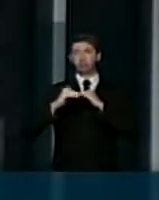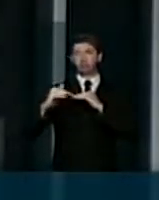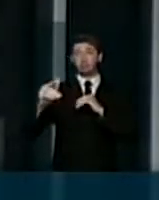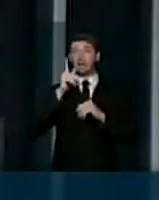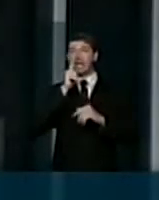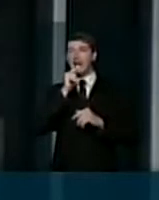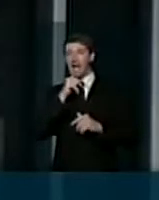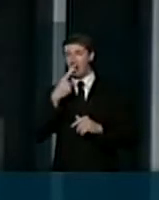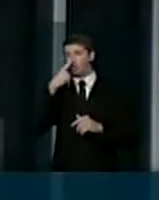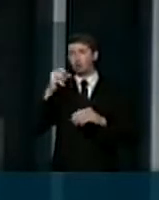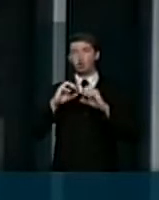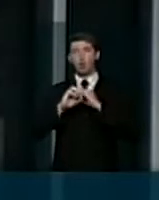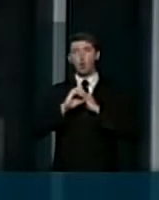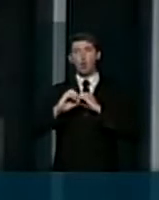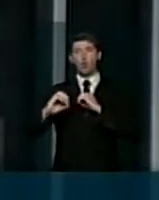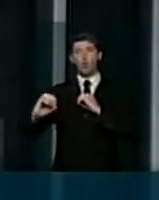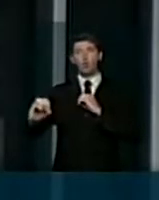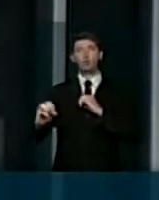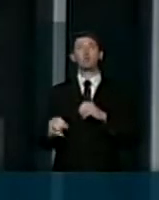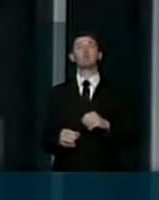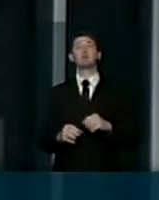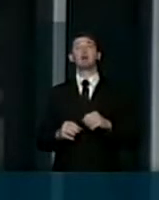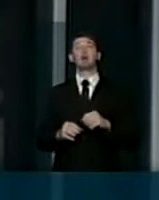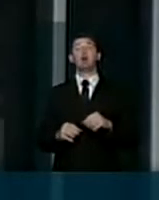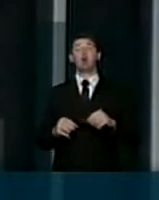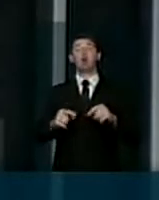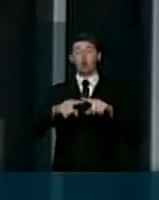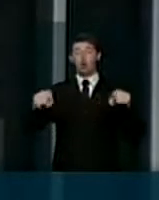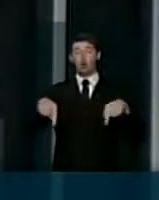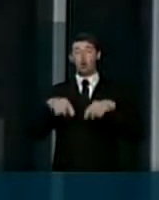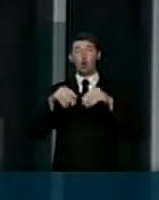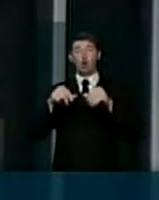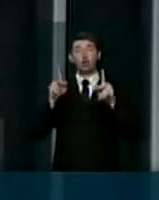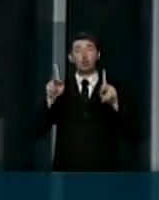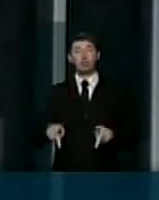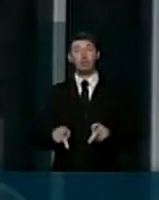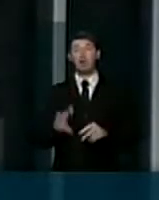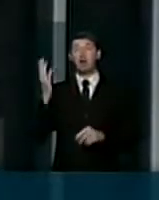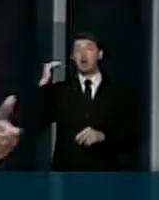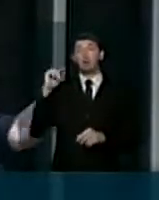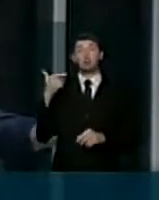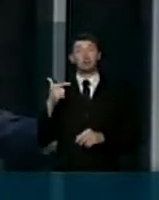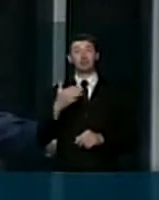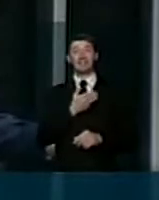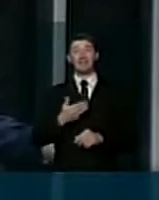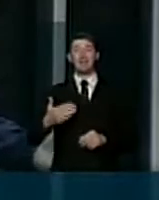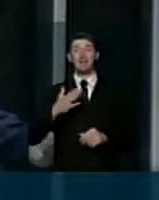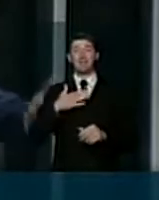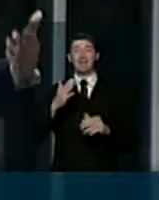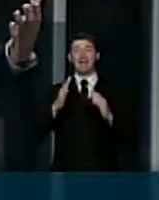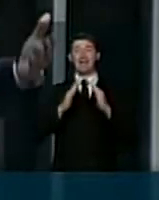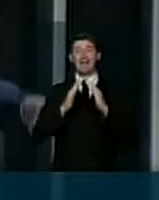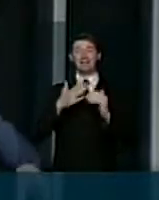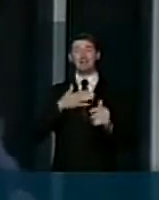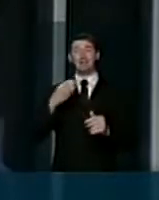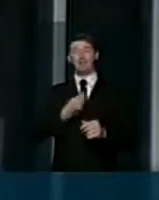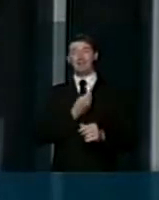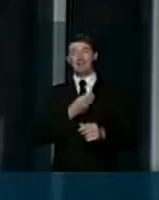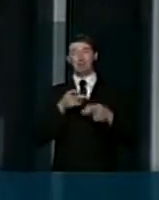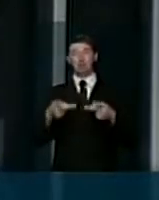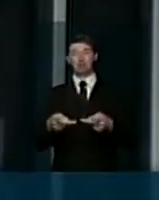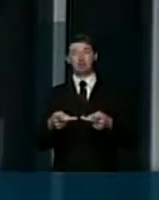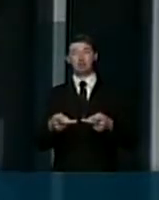água e esgoto, na questão de lotamentos populares, quando não existia ainda o programa Minha Casa Minha Vida, deputado Décio, eu